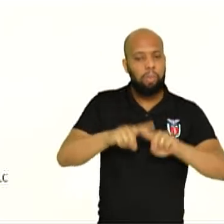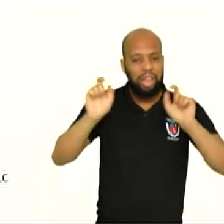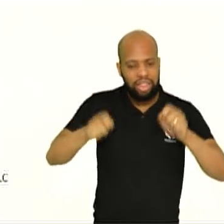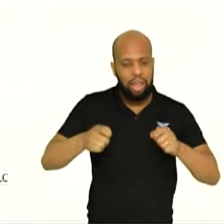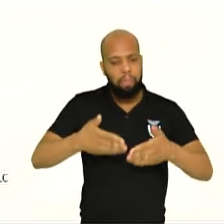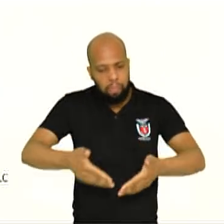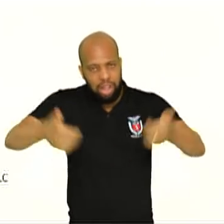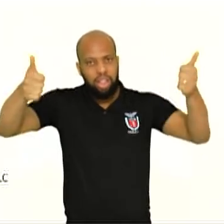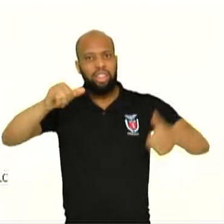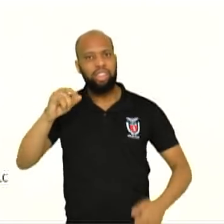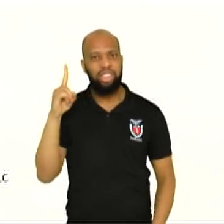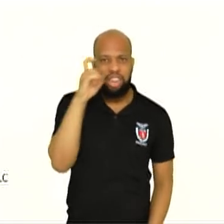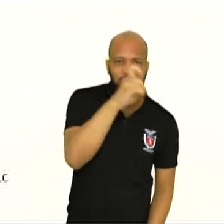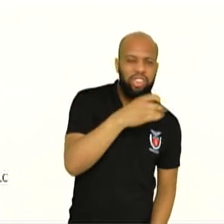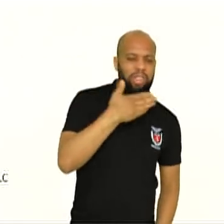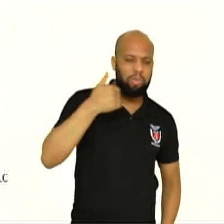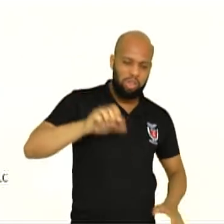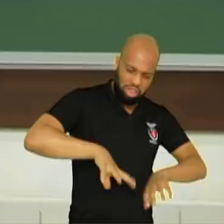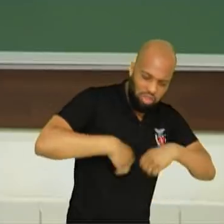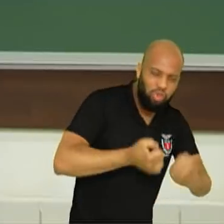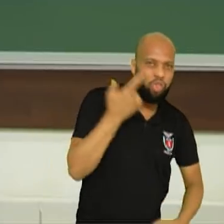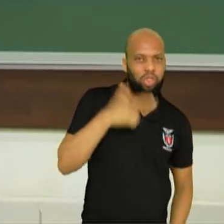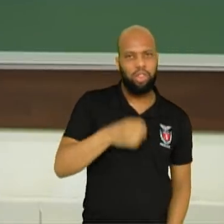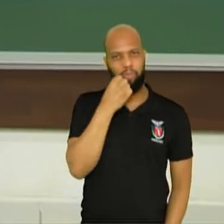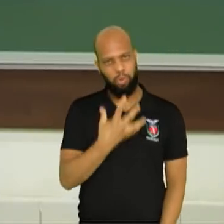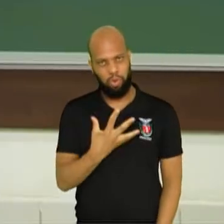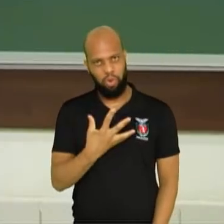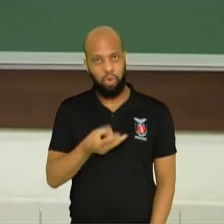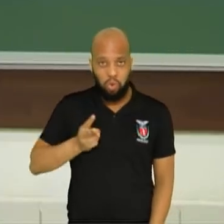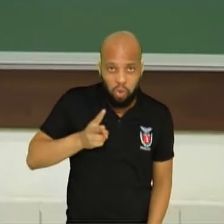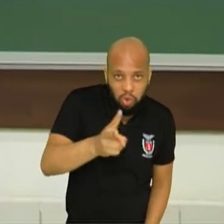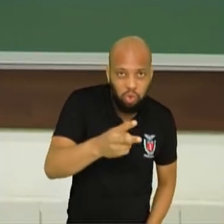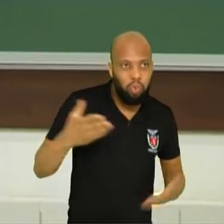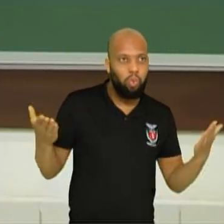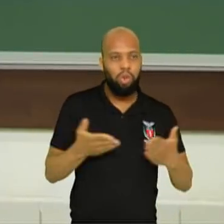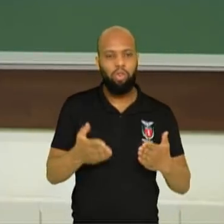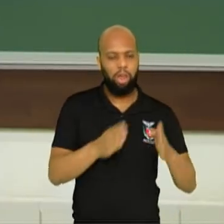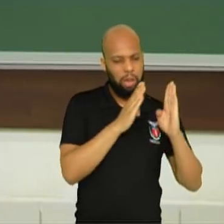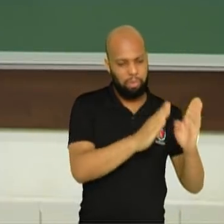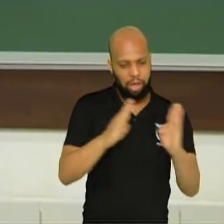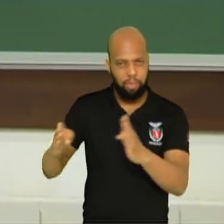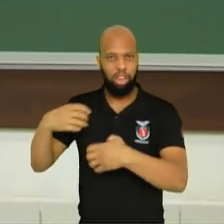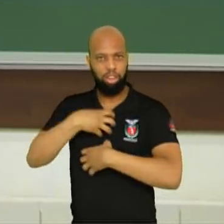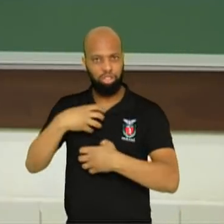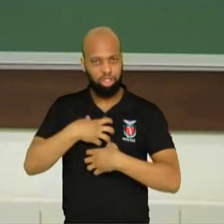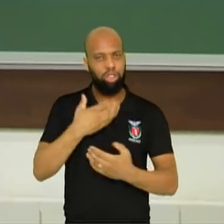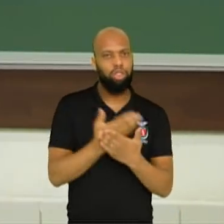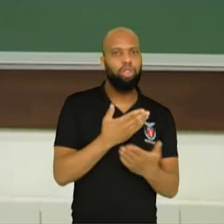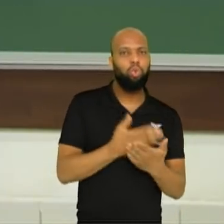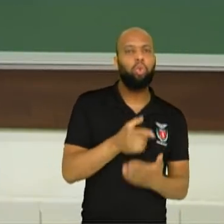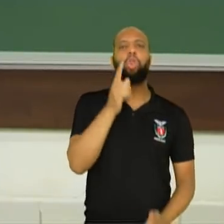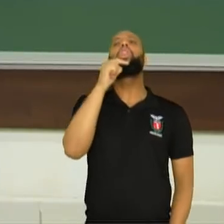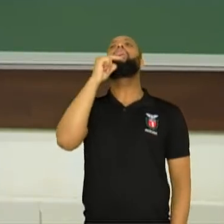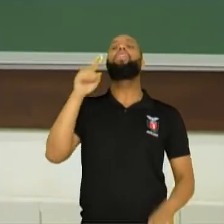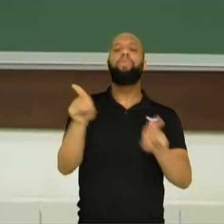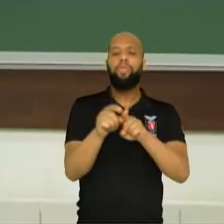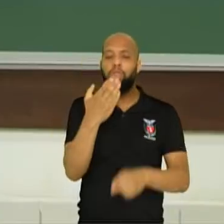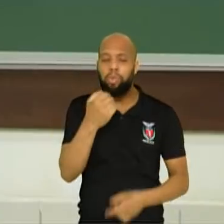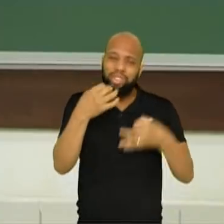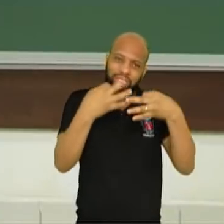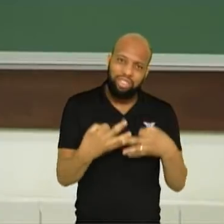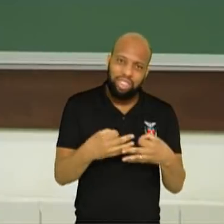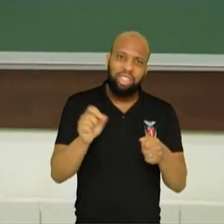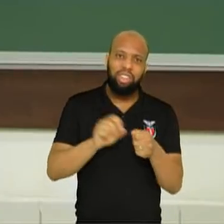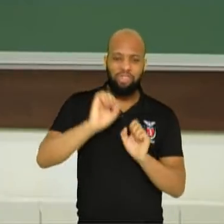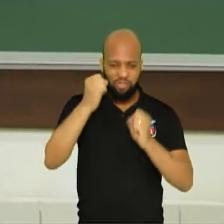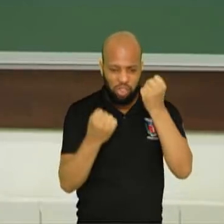se está difícil, se esforça, vai dar tudo certo. Continua numa rotina de estudos, se hidrata, se alimenta bem, faz